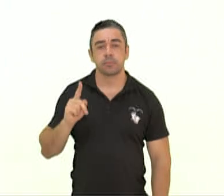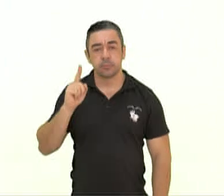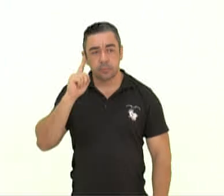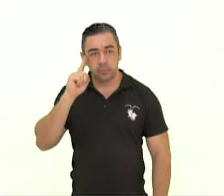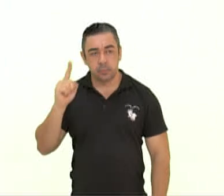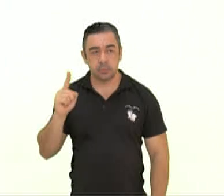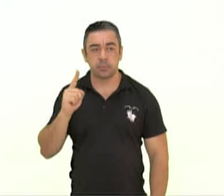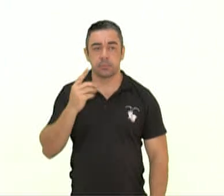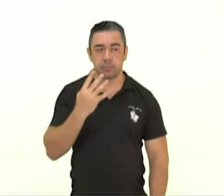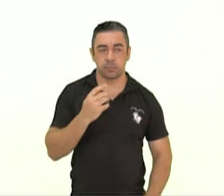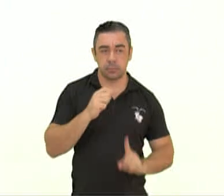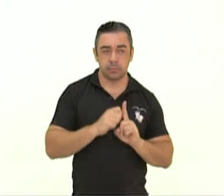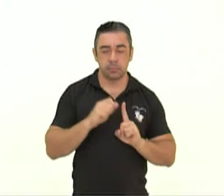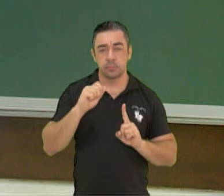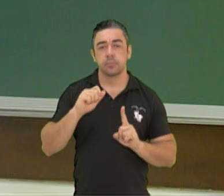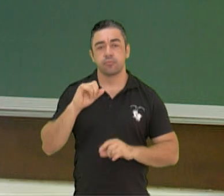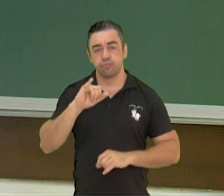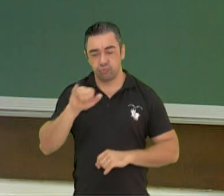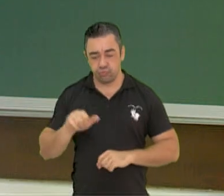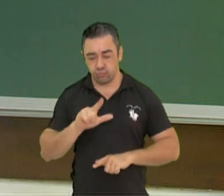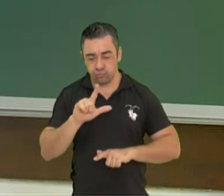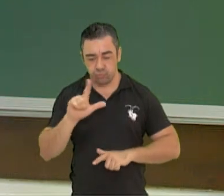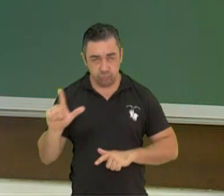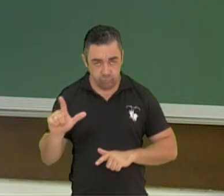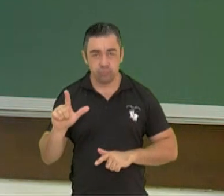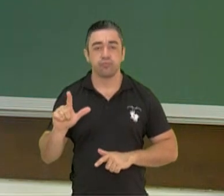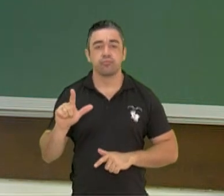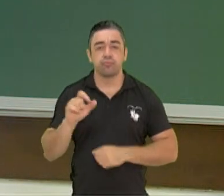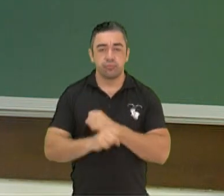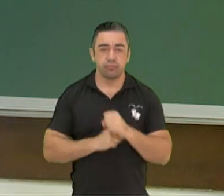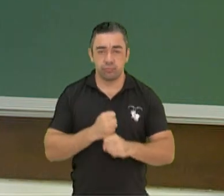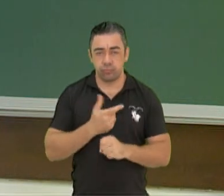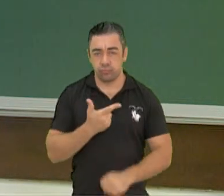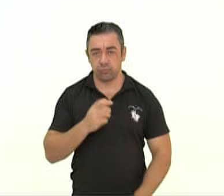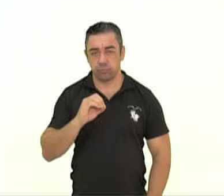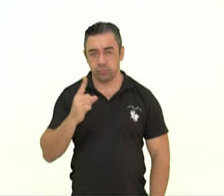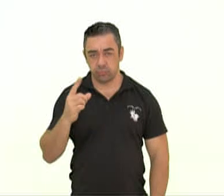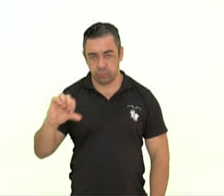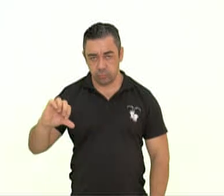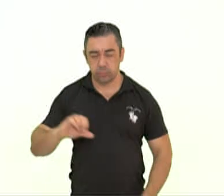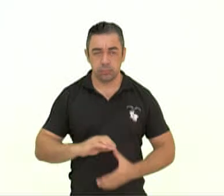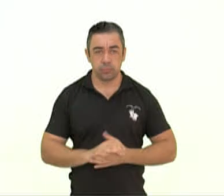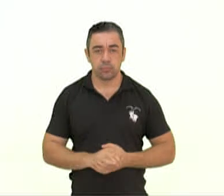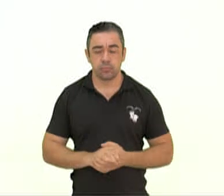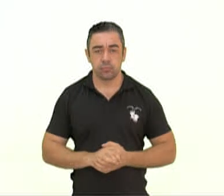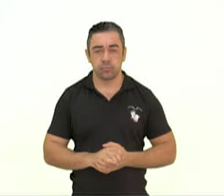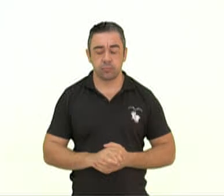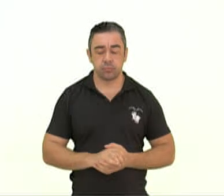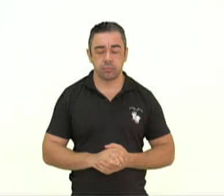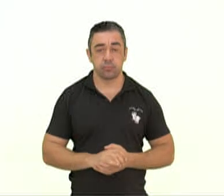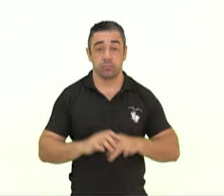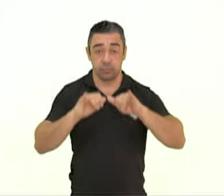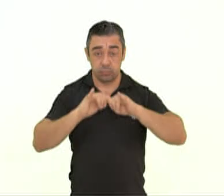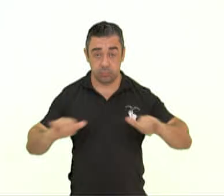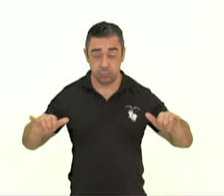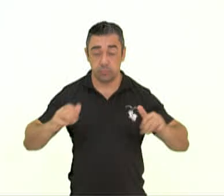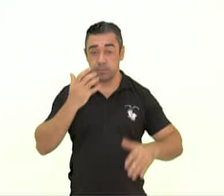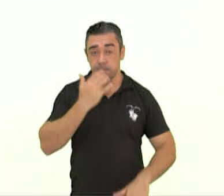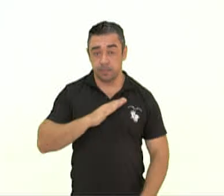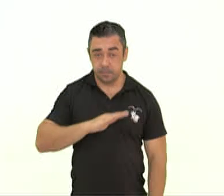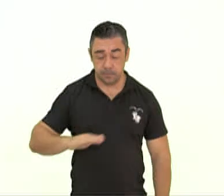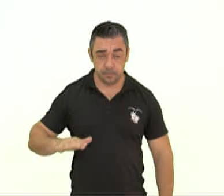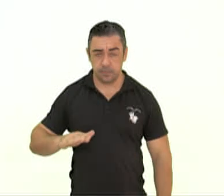de 2019. Então, vejam bem porque é para vocês também, tá? A publicidade infantil